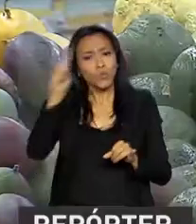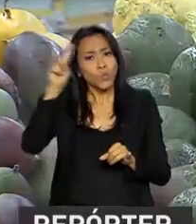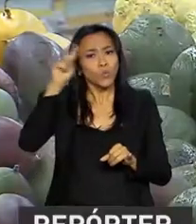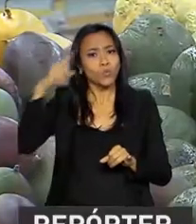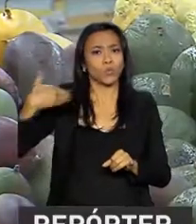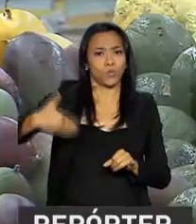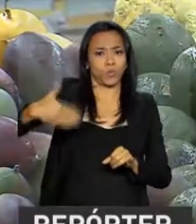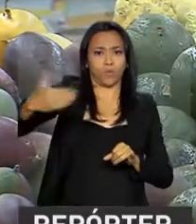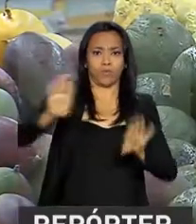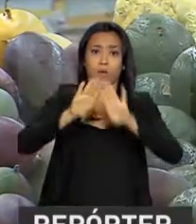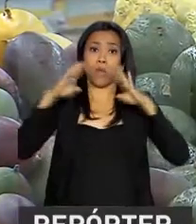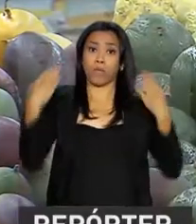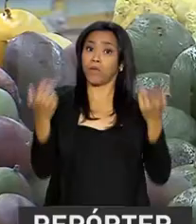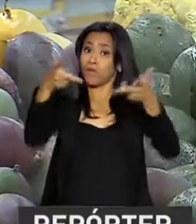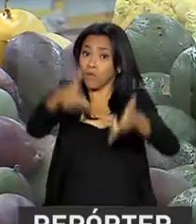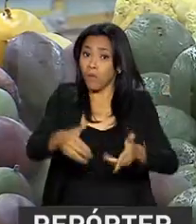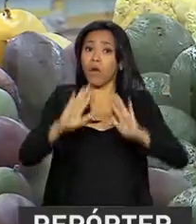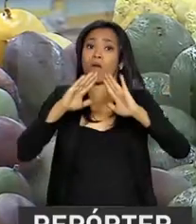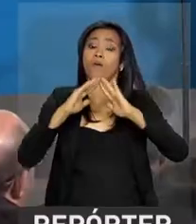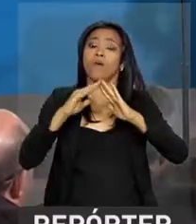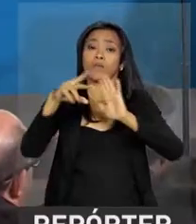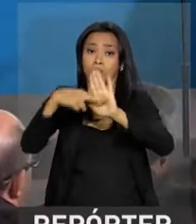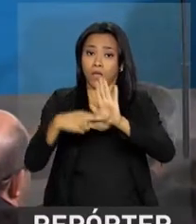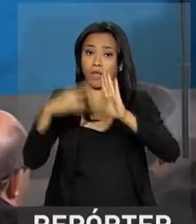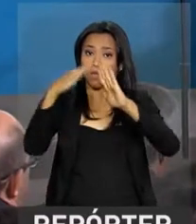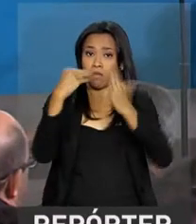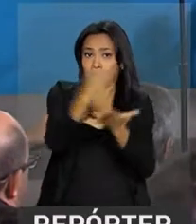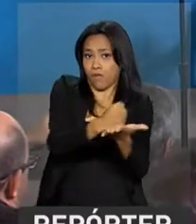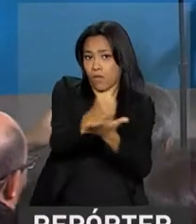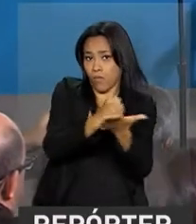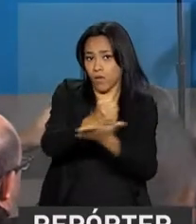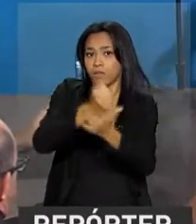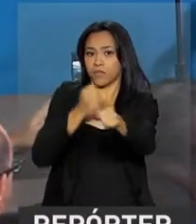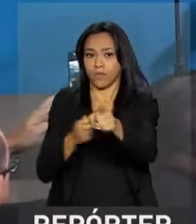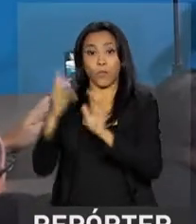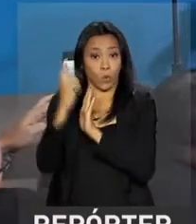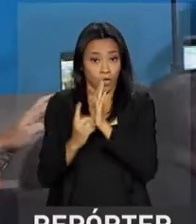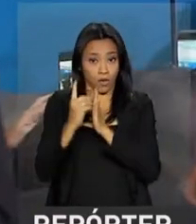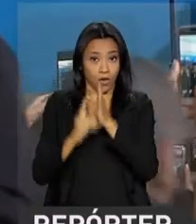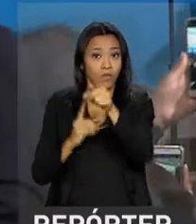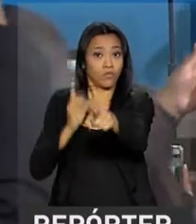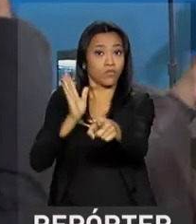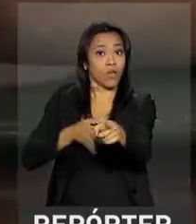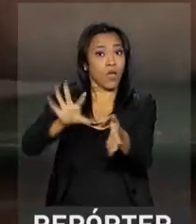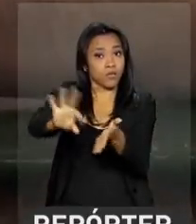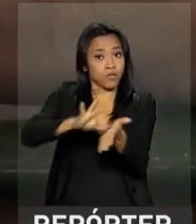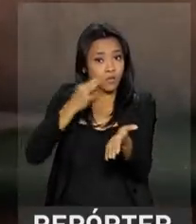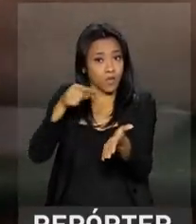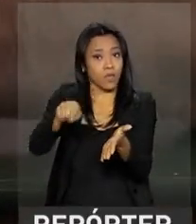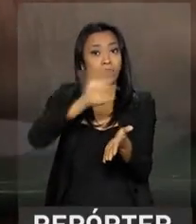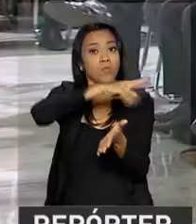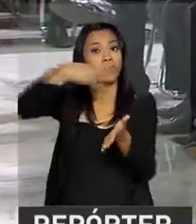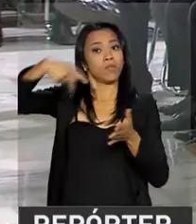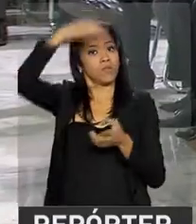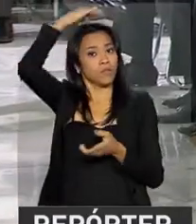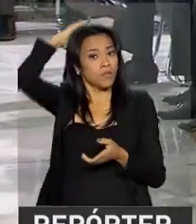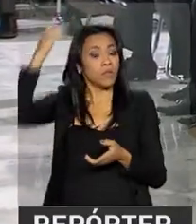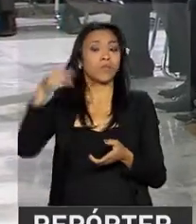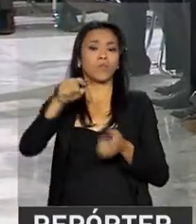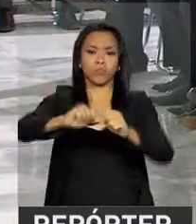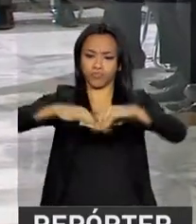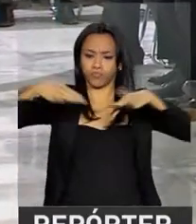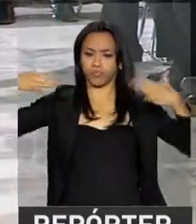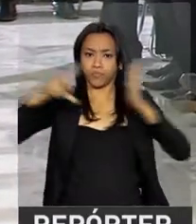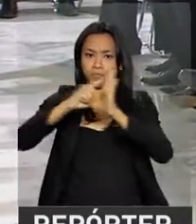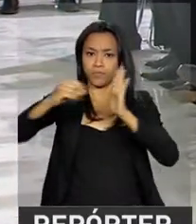semelhante ao que ocorre com as farmácias o decreto foi assinado pelo presidente michel temer no palácio do planalto na presença de